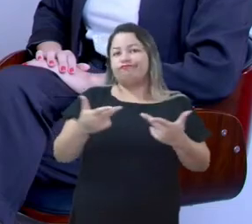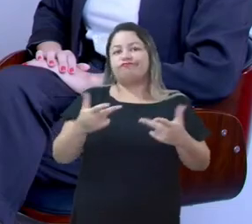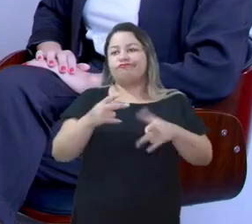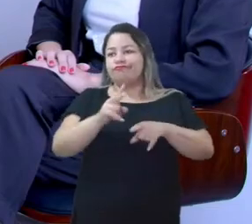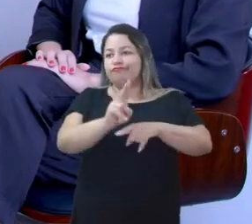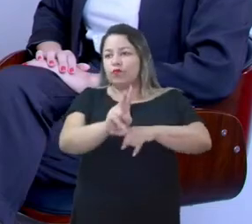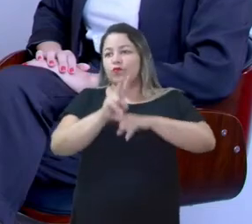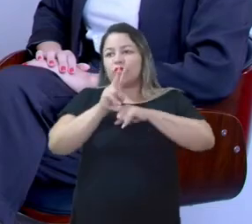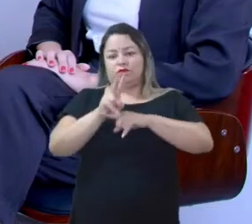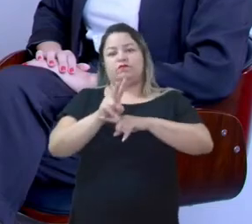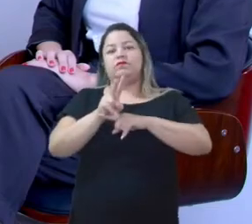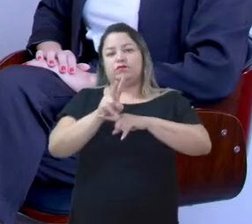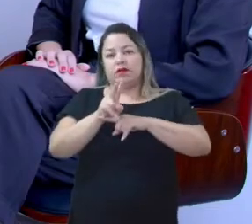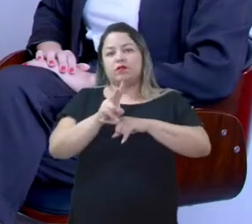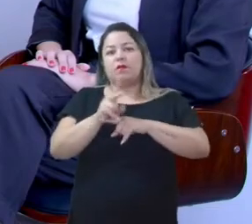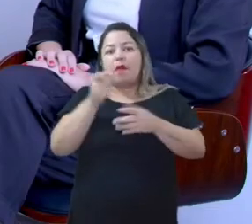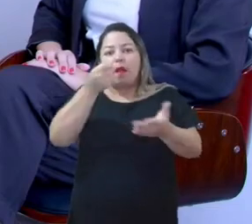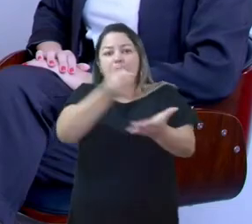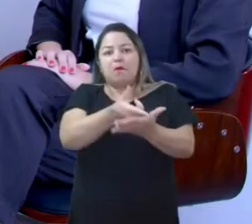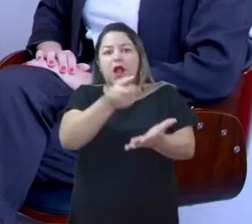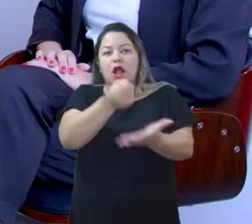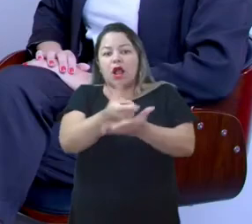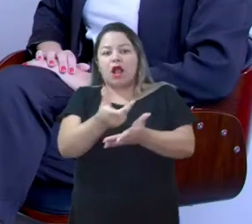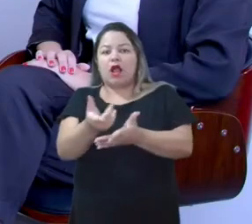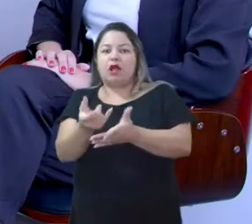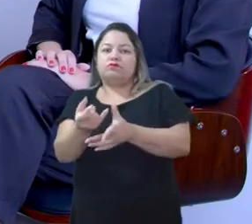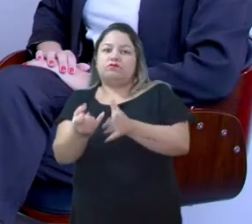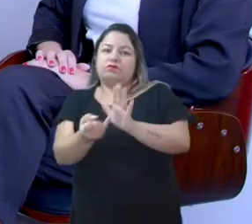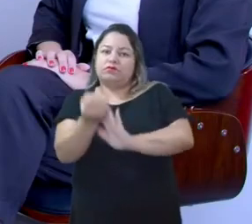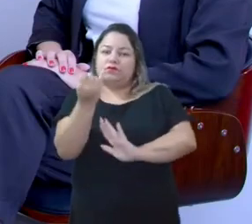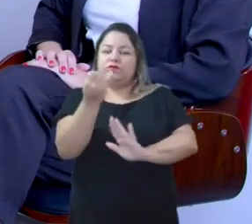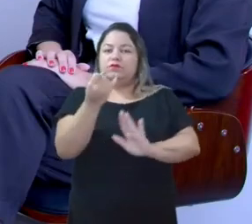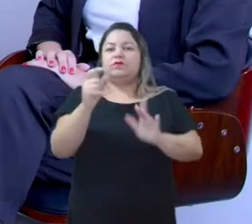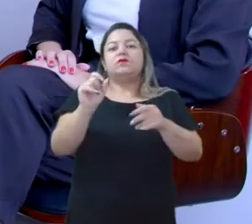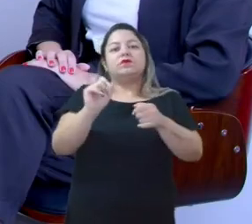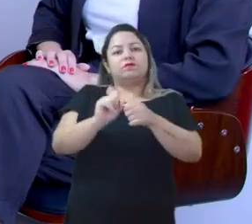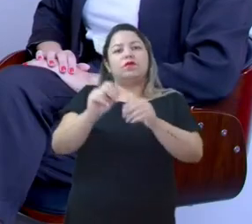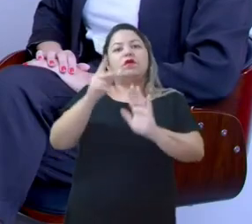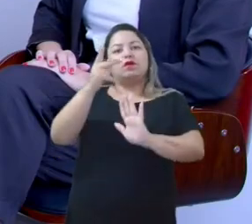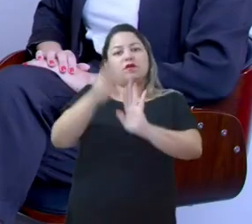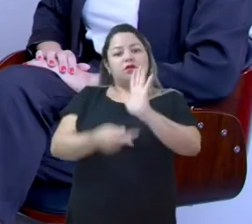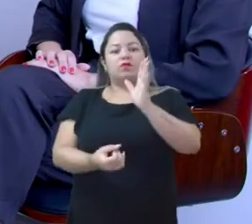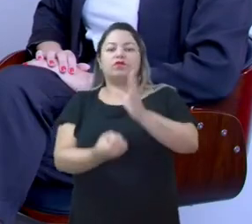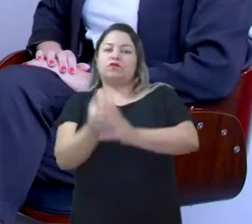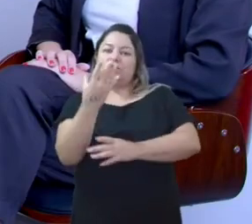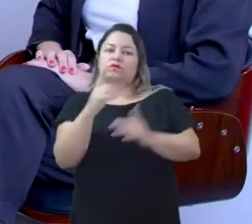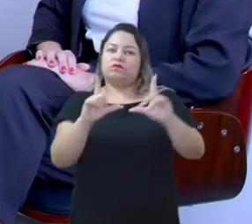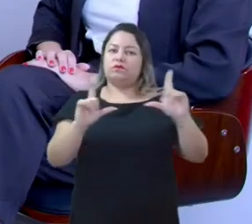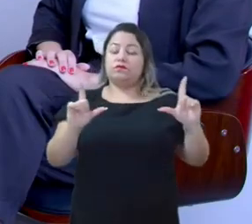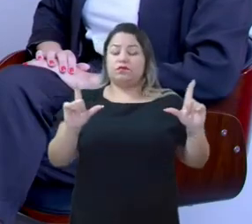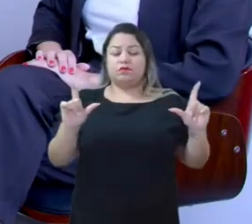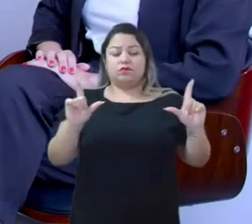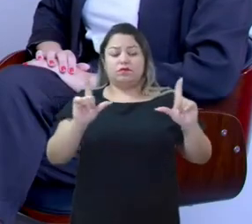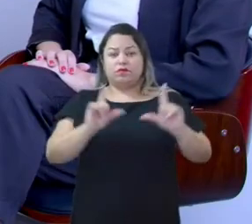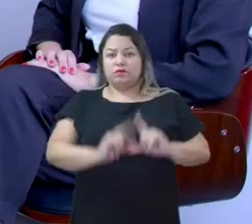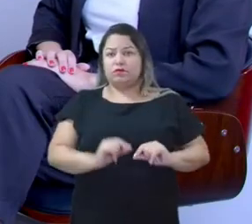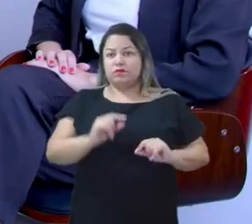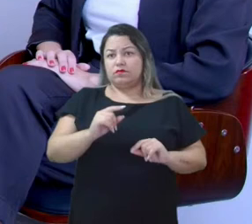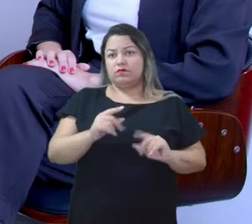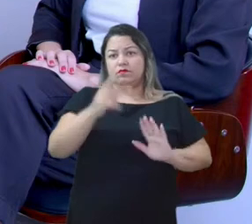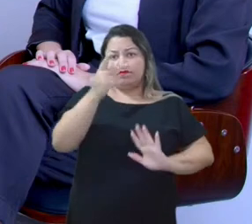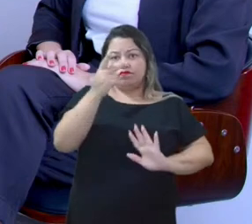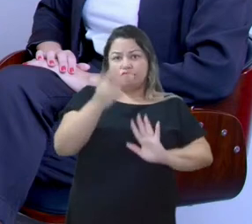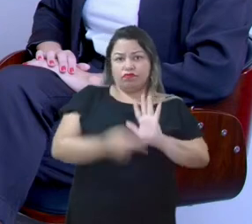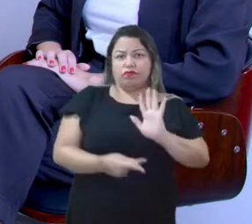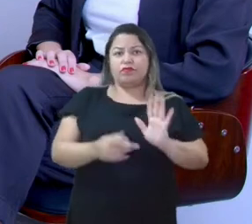então acaba pagando muitos juros. Portanto, nós desenhamos esse projeto, né, para esta redução da jornada de trabalho em